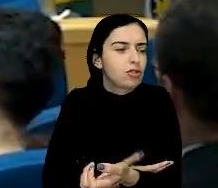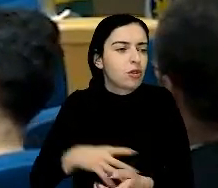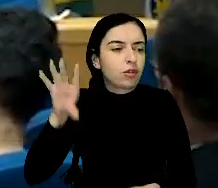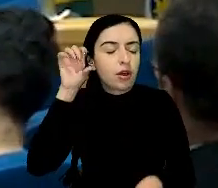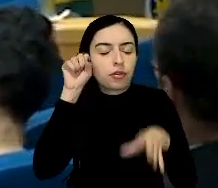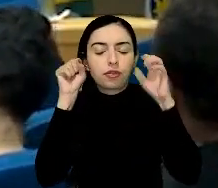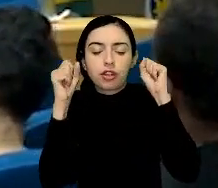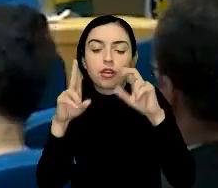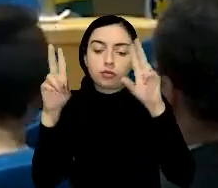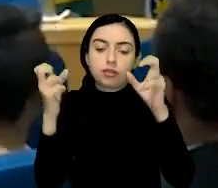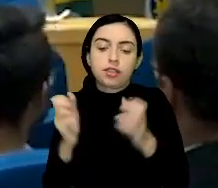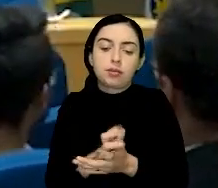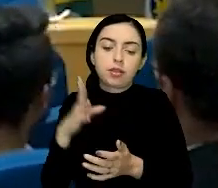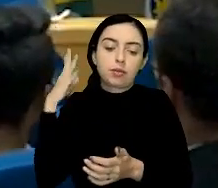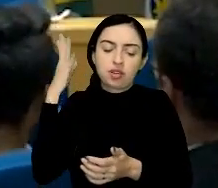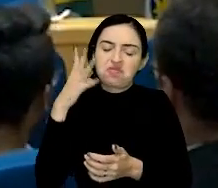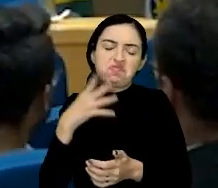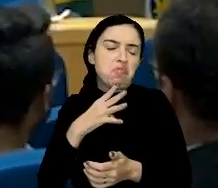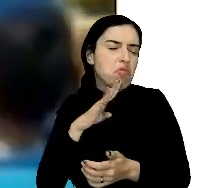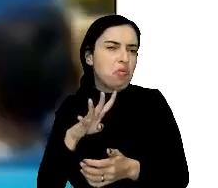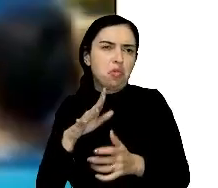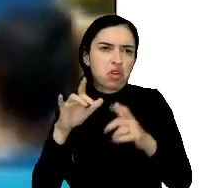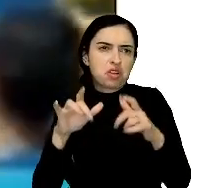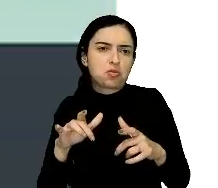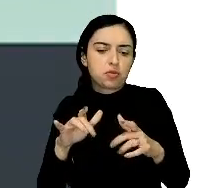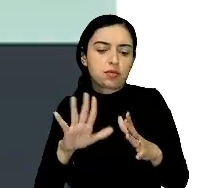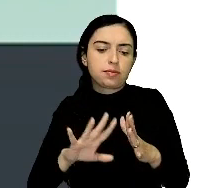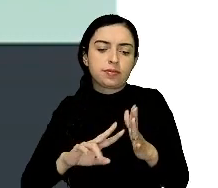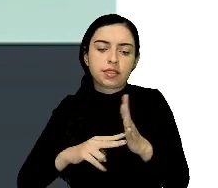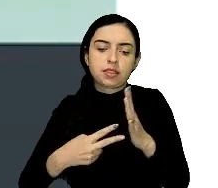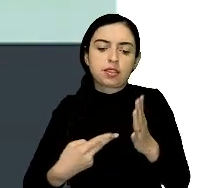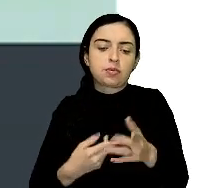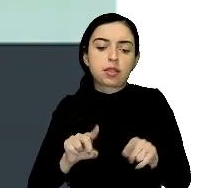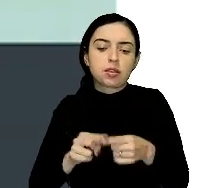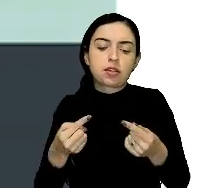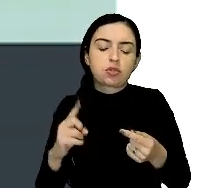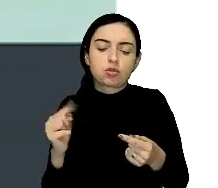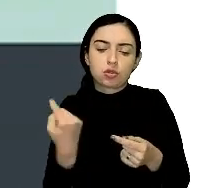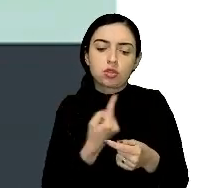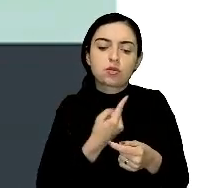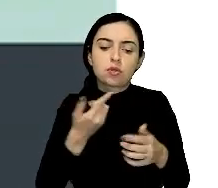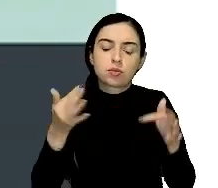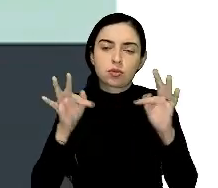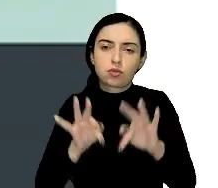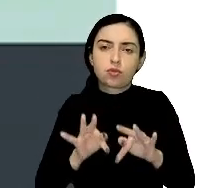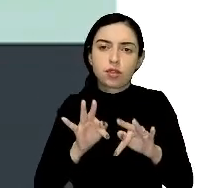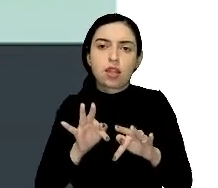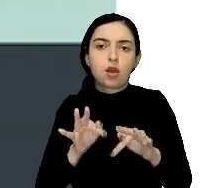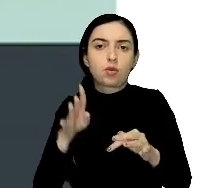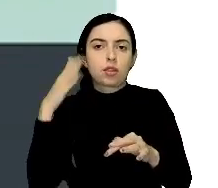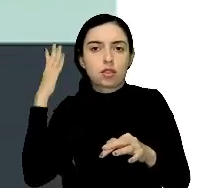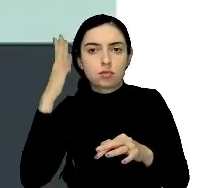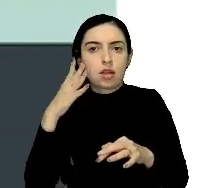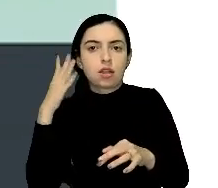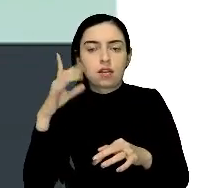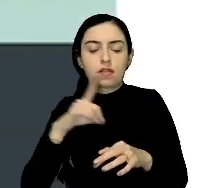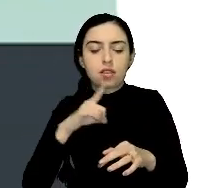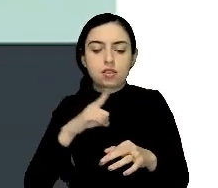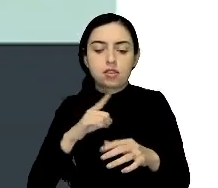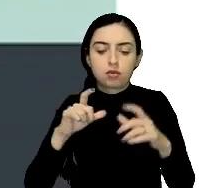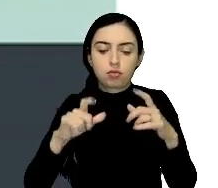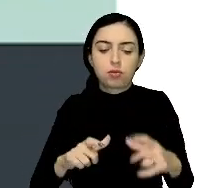dele. Eu não conhecia esse aspecto, mas nós vamos, ao final das palestras, né, nós teremos um momento